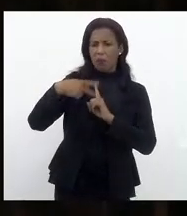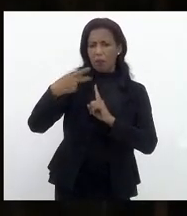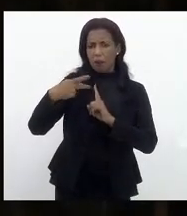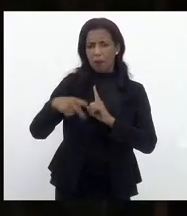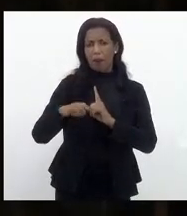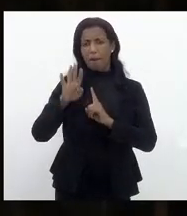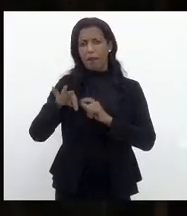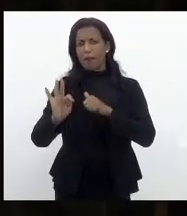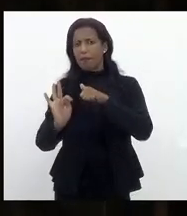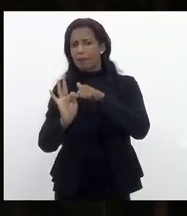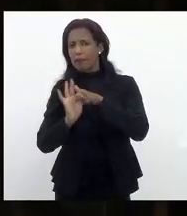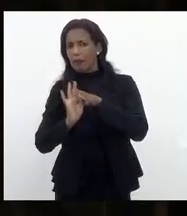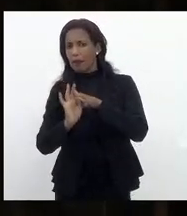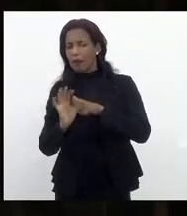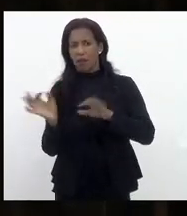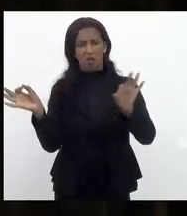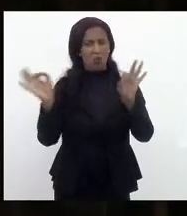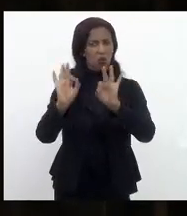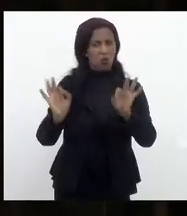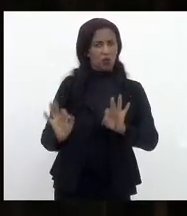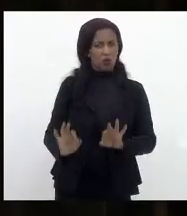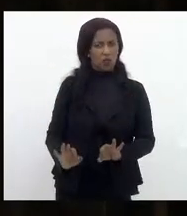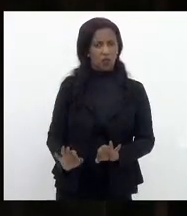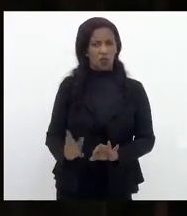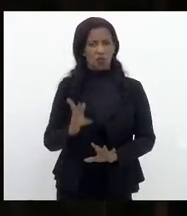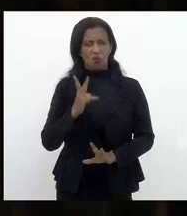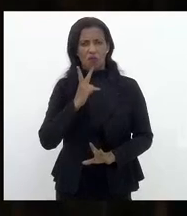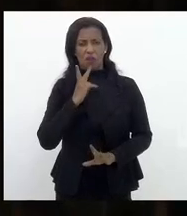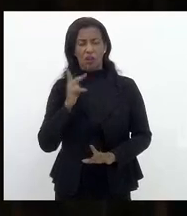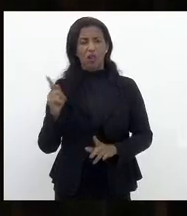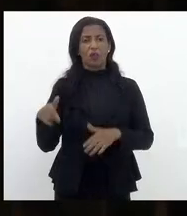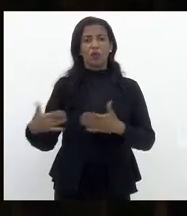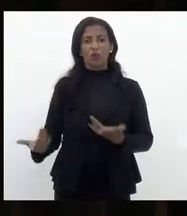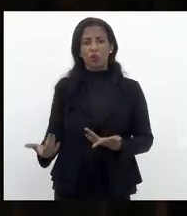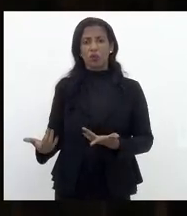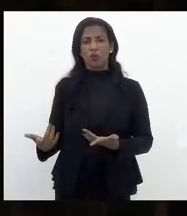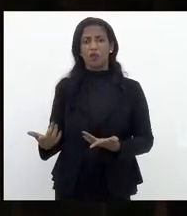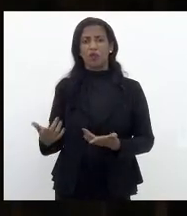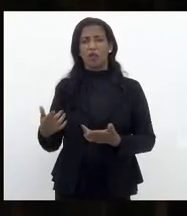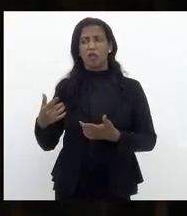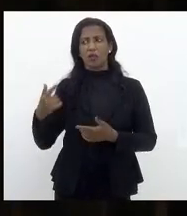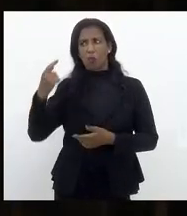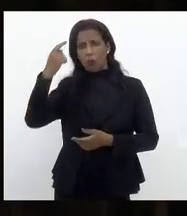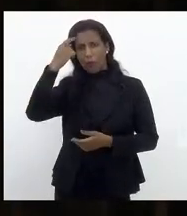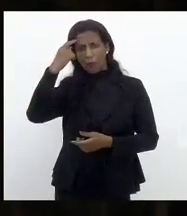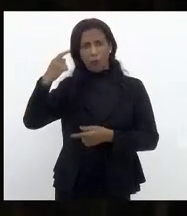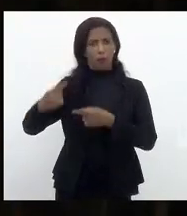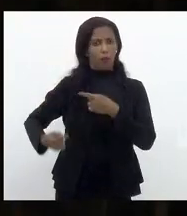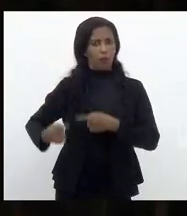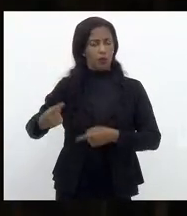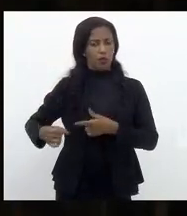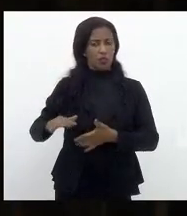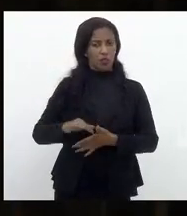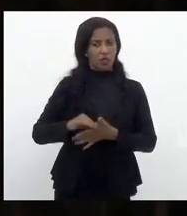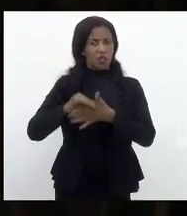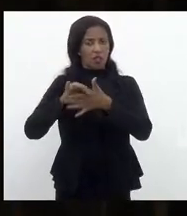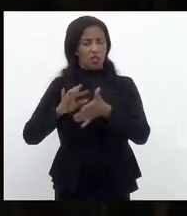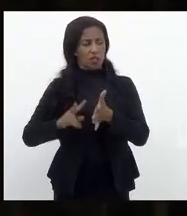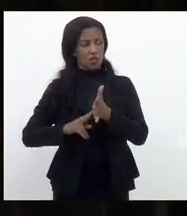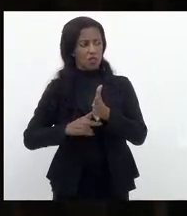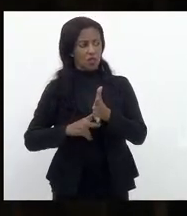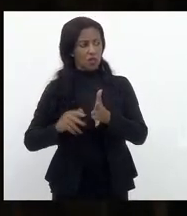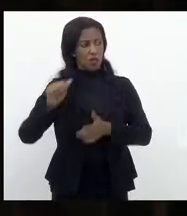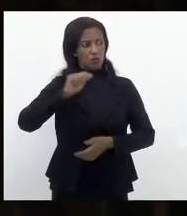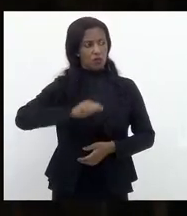técnica eu não vi nenhum dos Servidores inclusive aqueles com aspirações políticas daquele representantes de Sindicatos